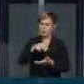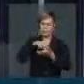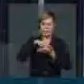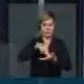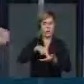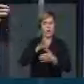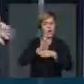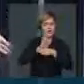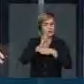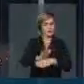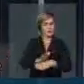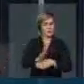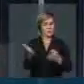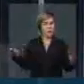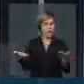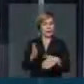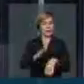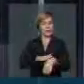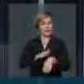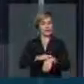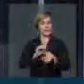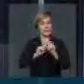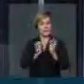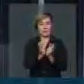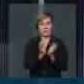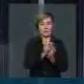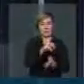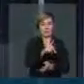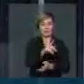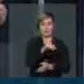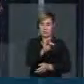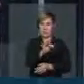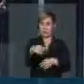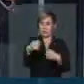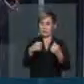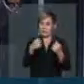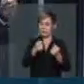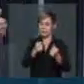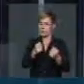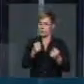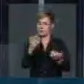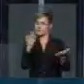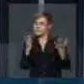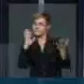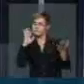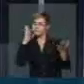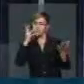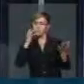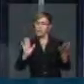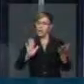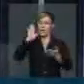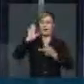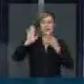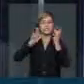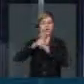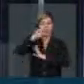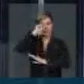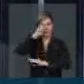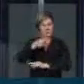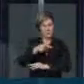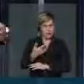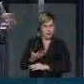na sua eleição. Neste momento agora, o partido precisa decidir se é importante ter candidatura própria, se é importante